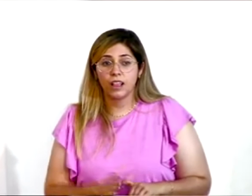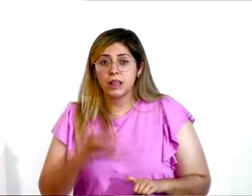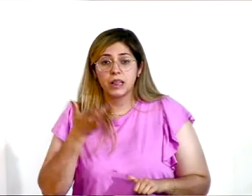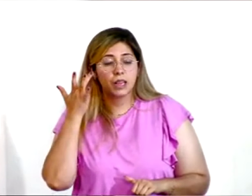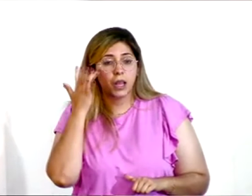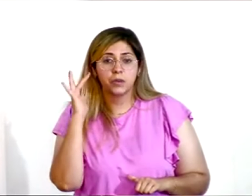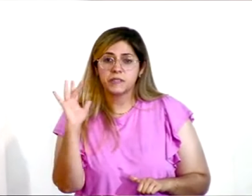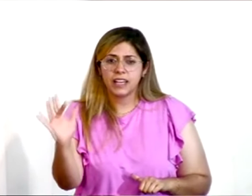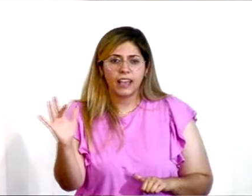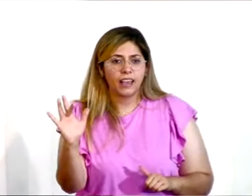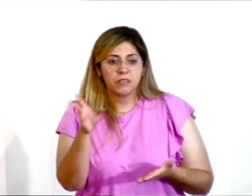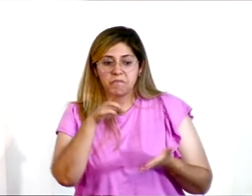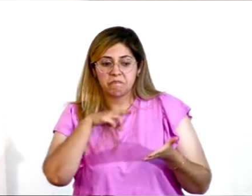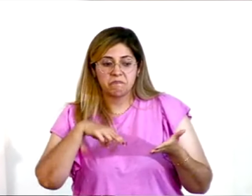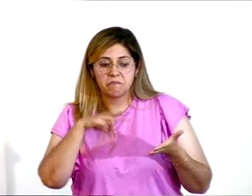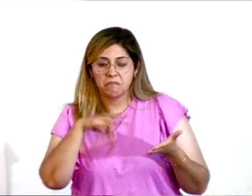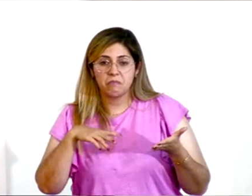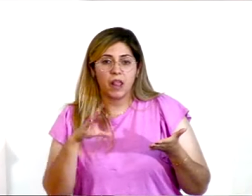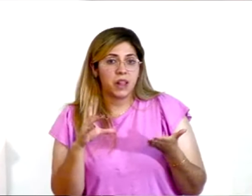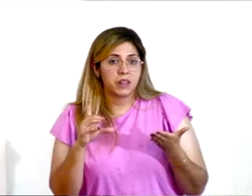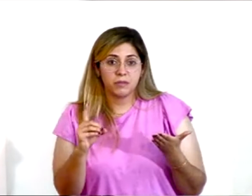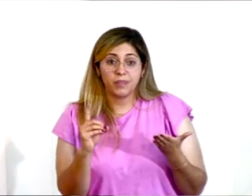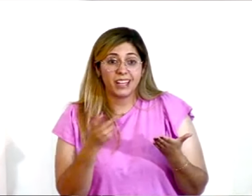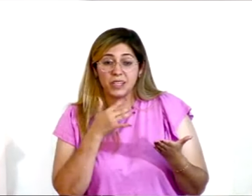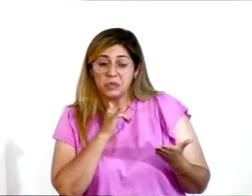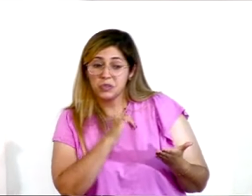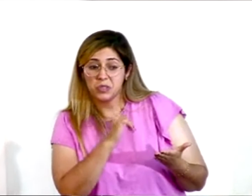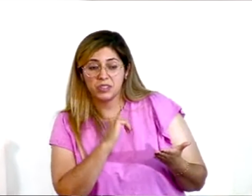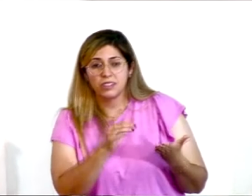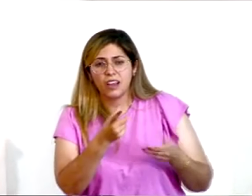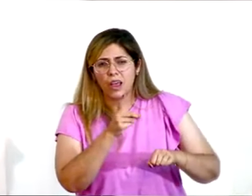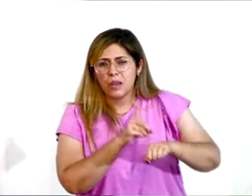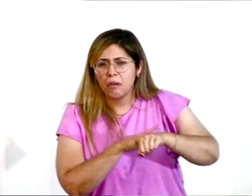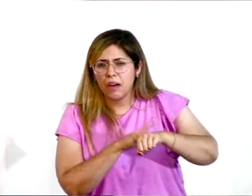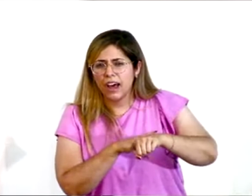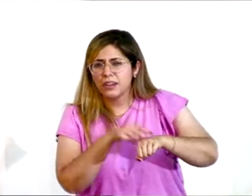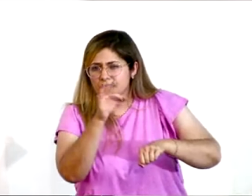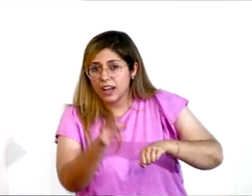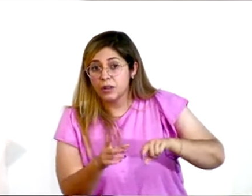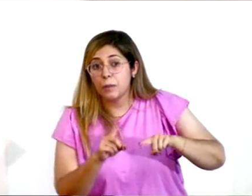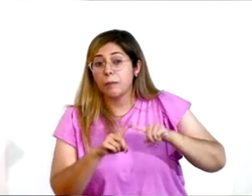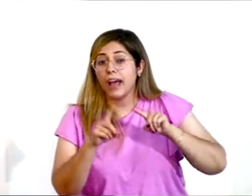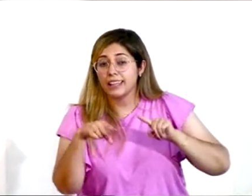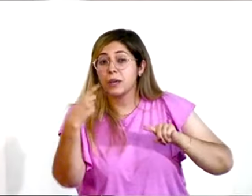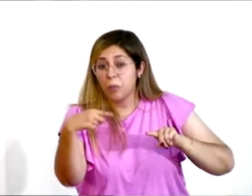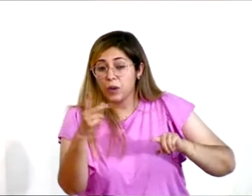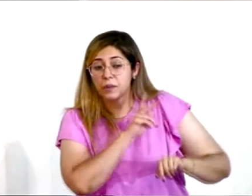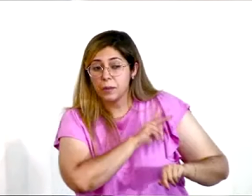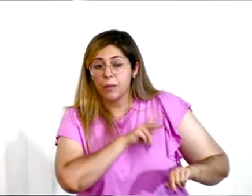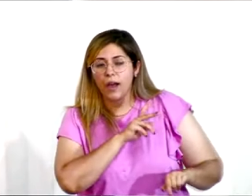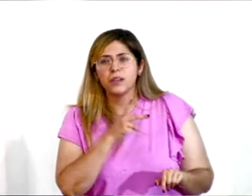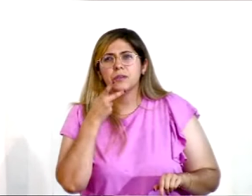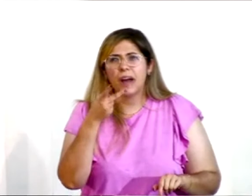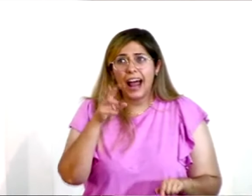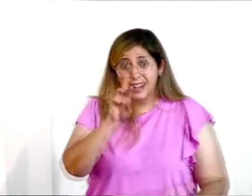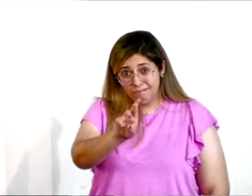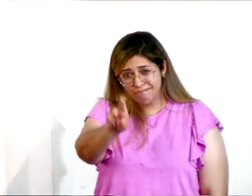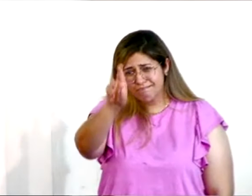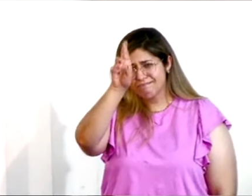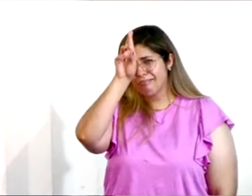aqui exatamente a hora, mas depois ele vai dizer que era meio-dia, quando o sol está